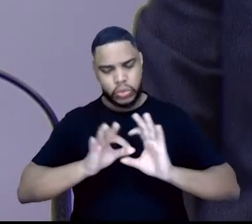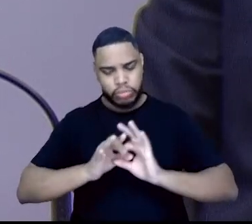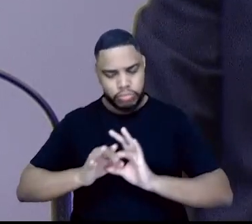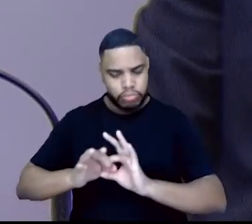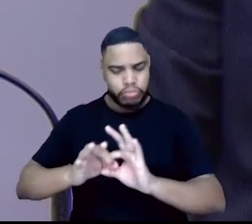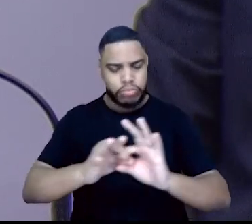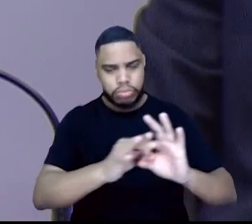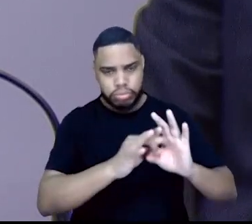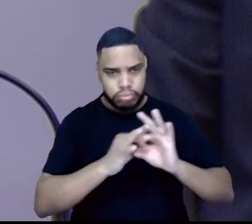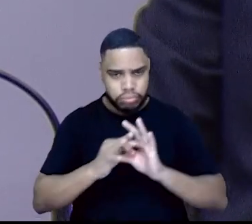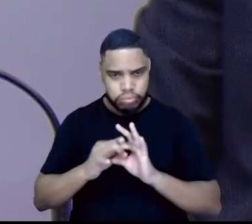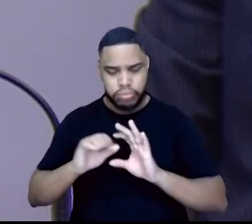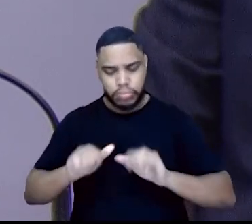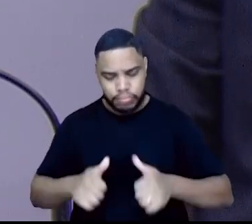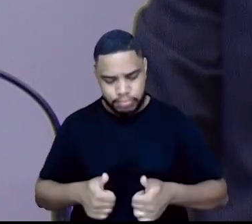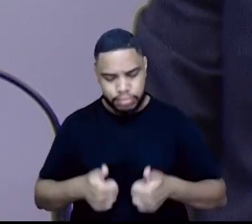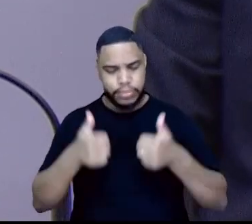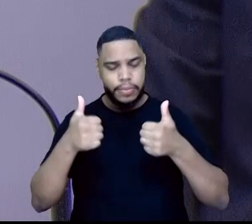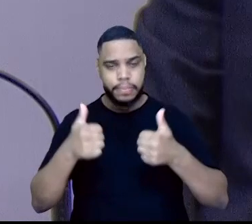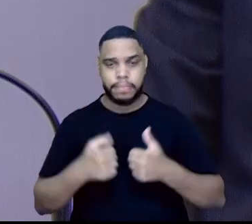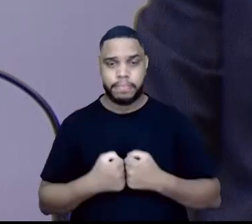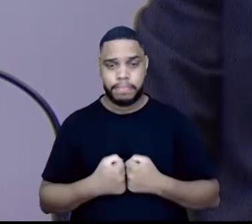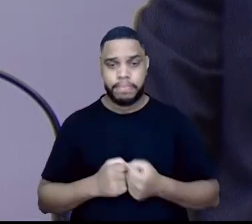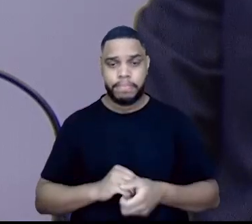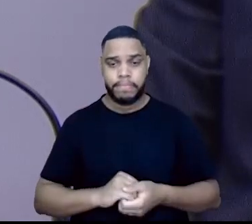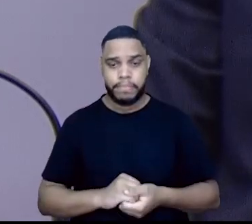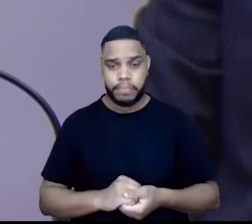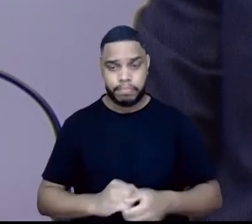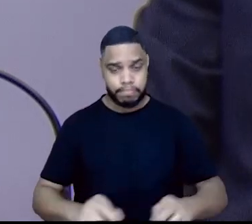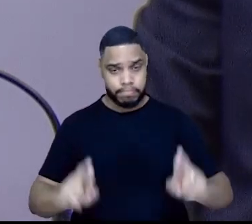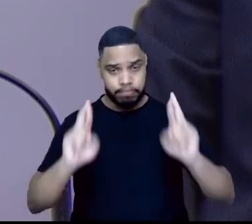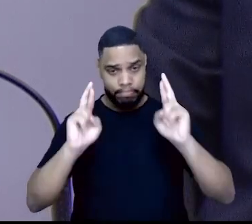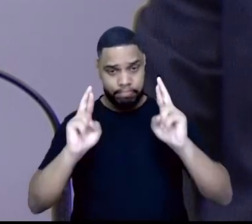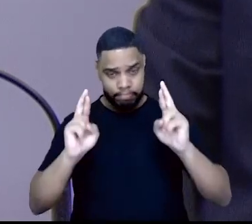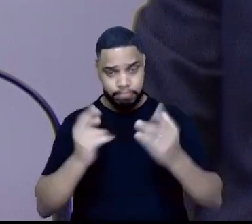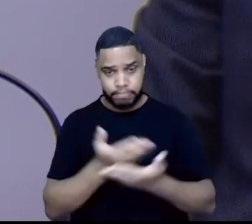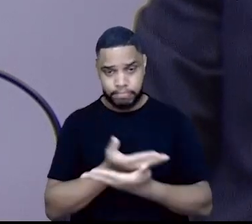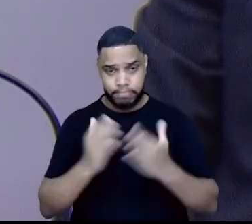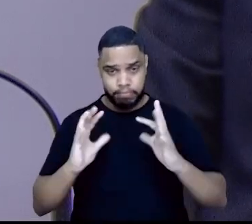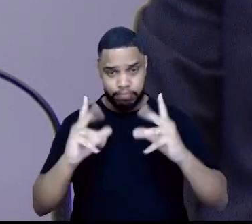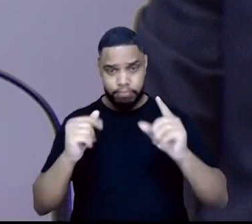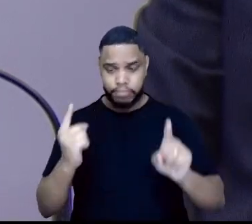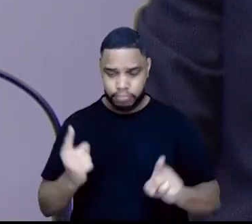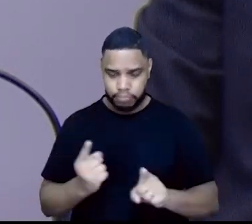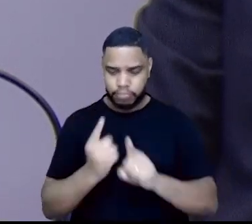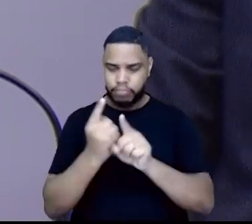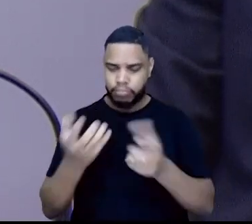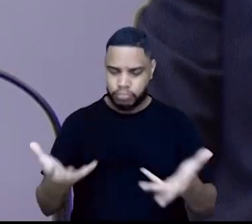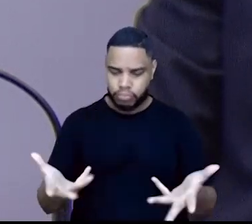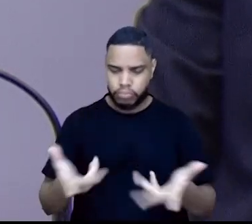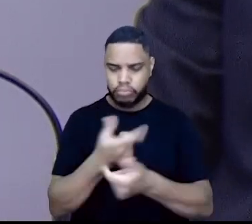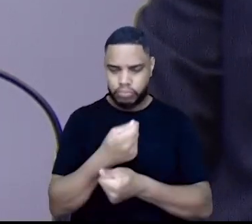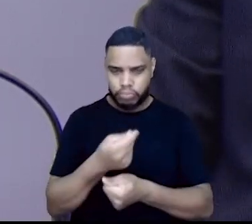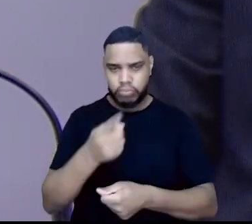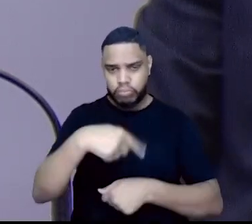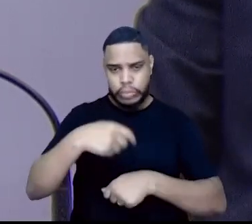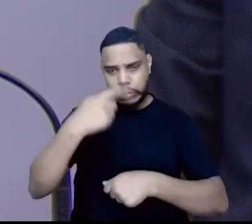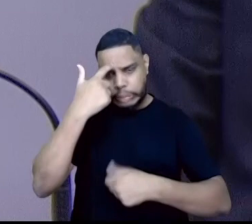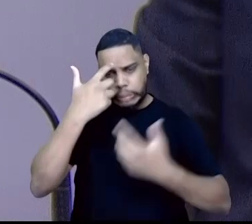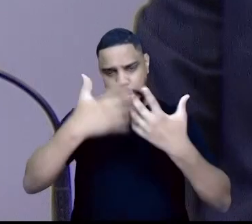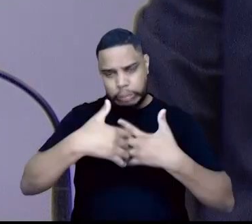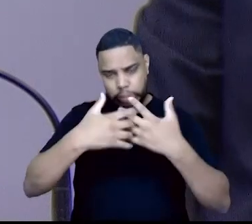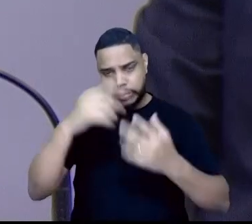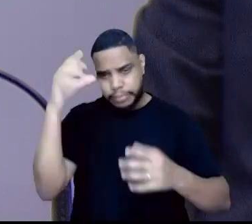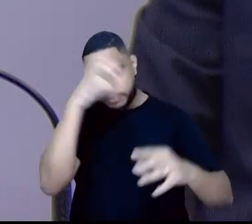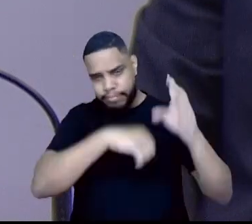dialógico argumentativo. Desejo a todas e a todos um encontro profícuo em inspirações,